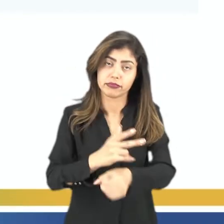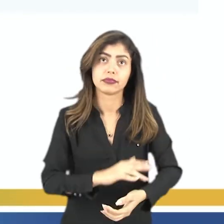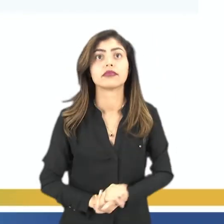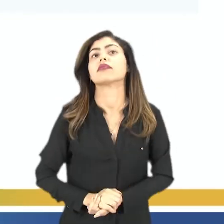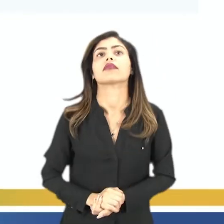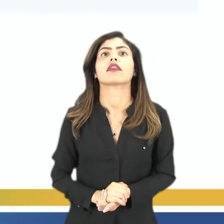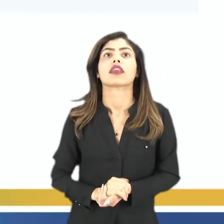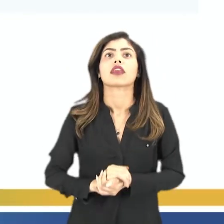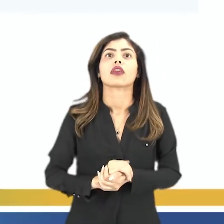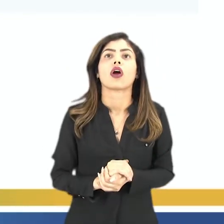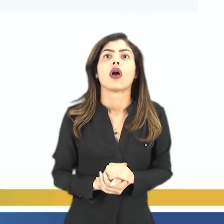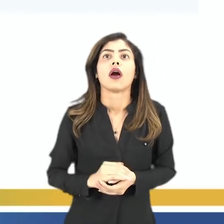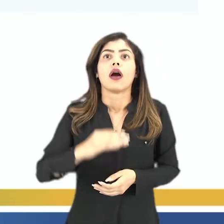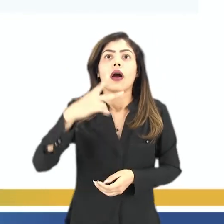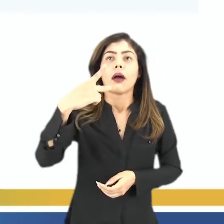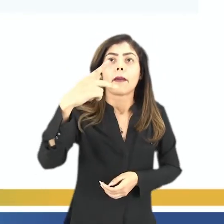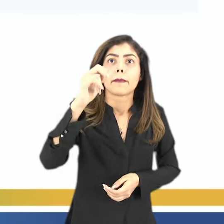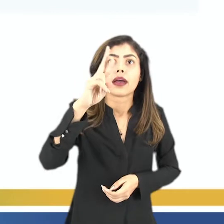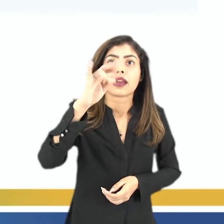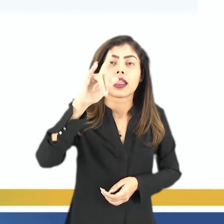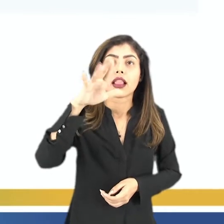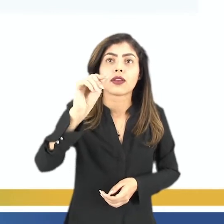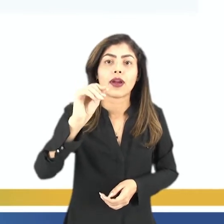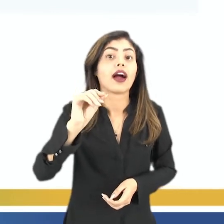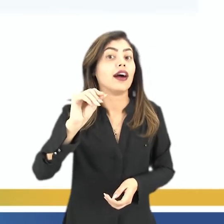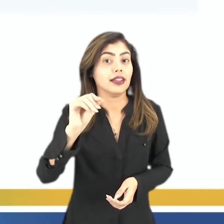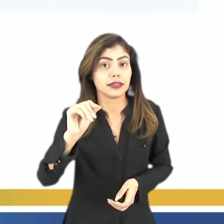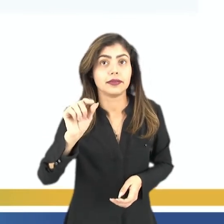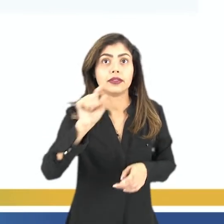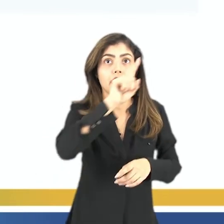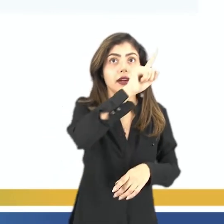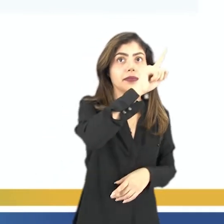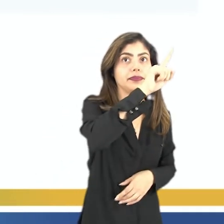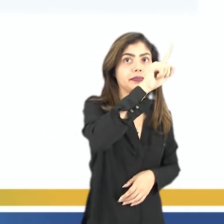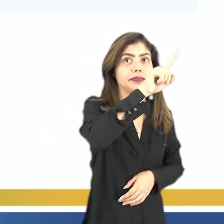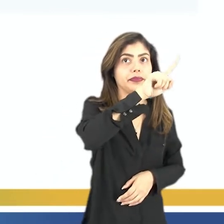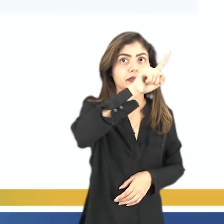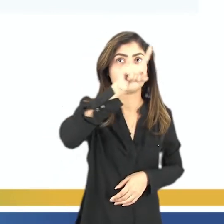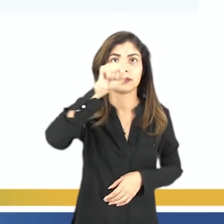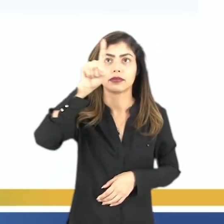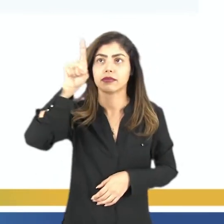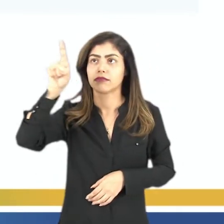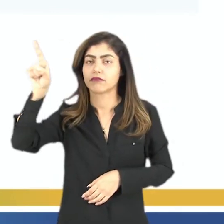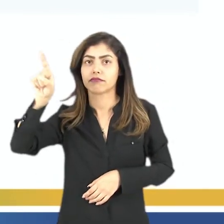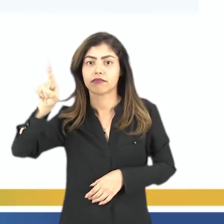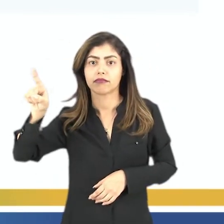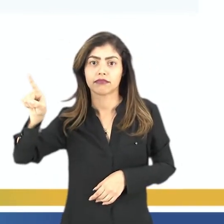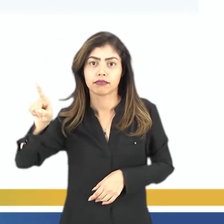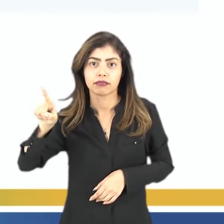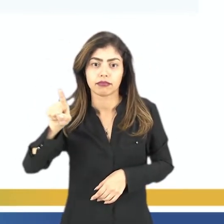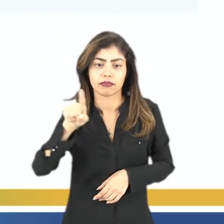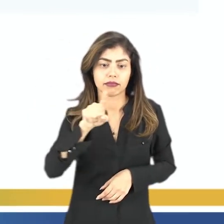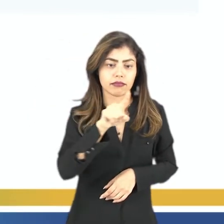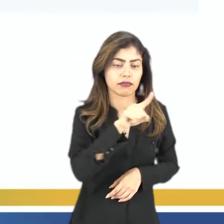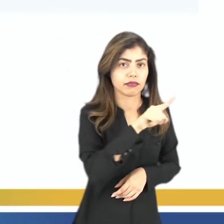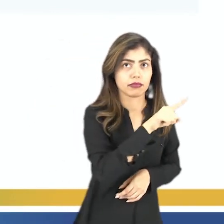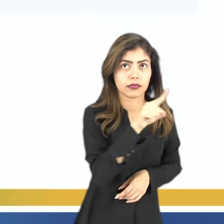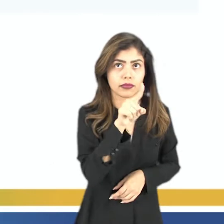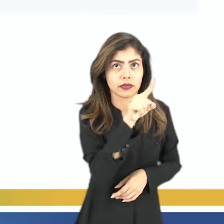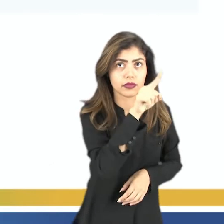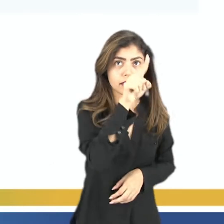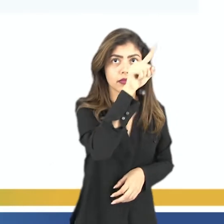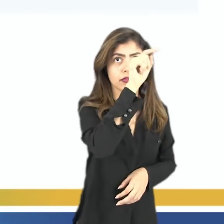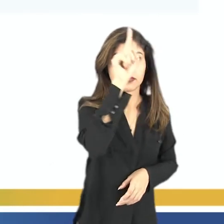paralelo. O circuito paralelo é o que está lá em cima, para você não confundir. Observe o circuito paralelo. Você tem um